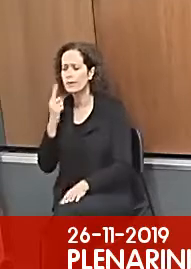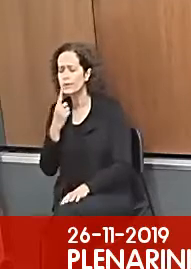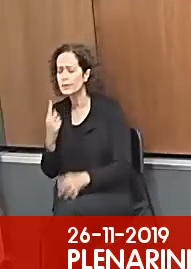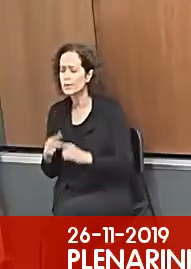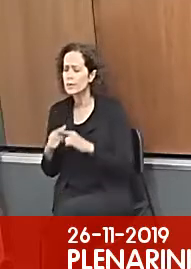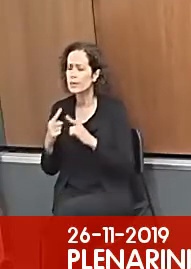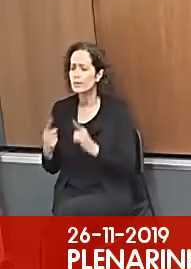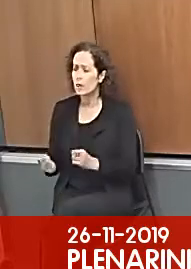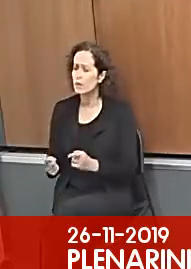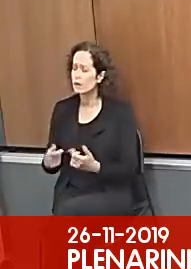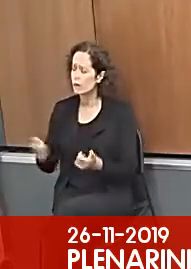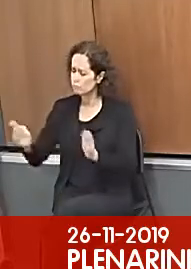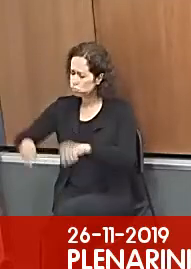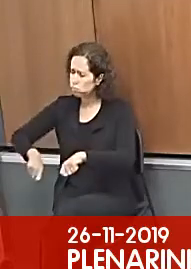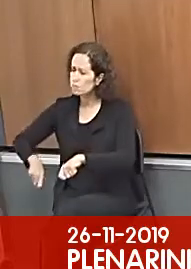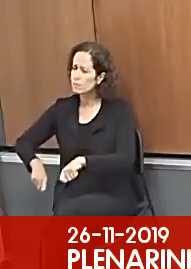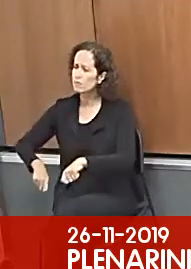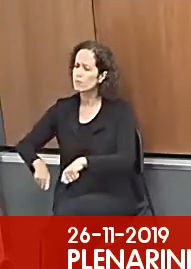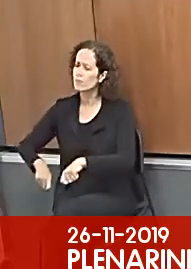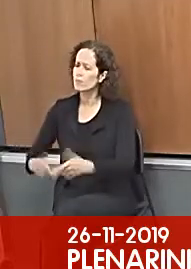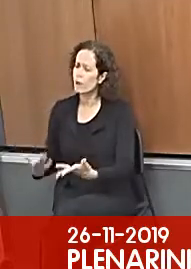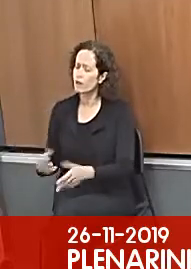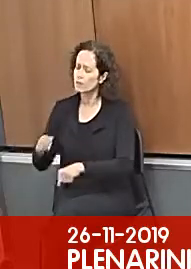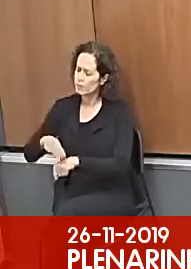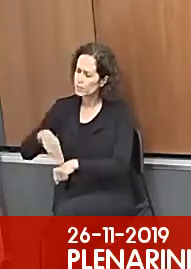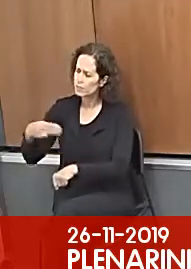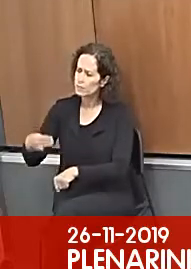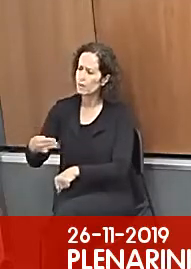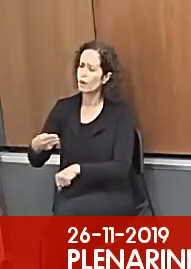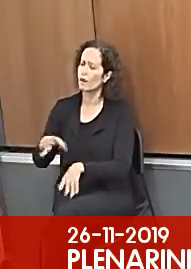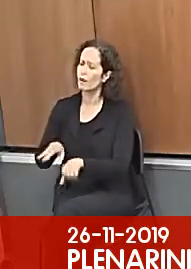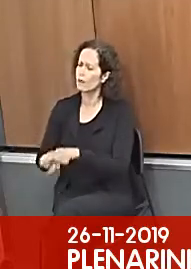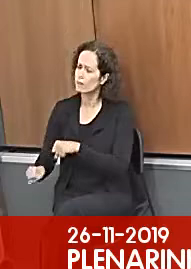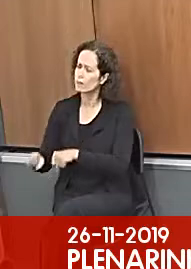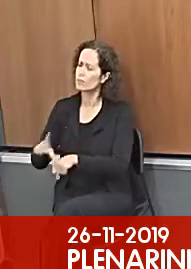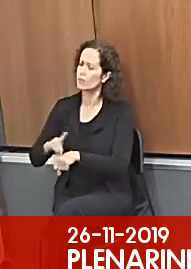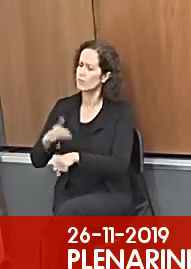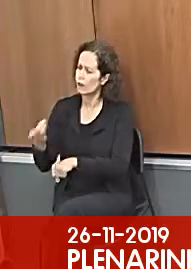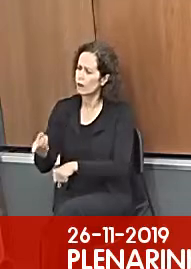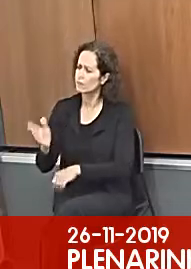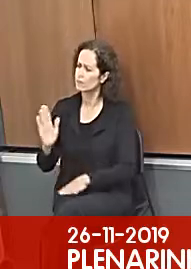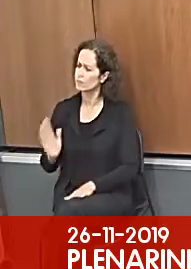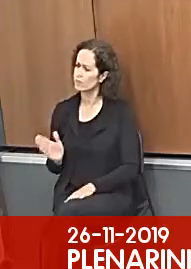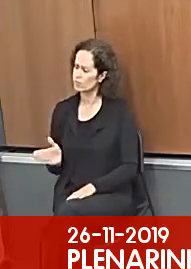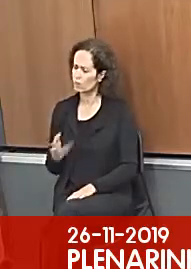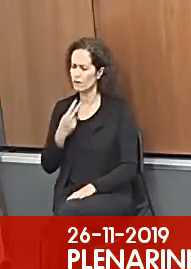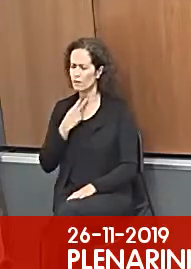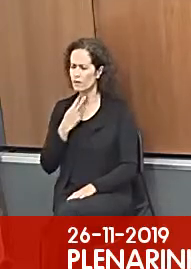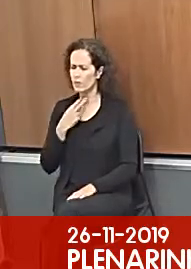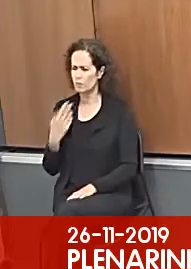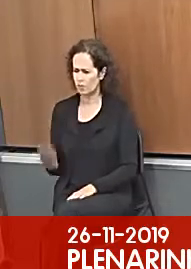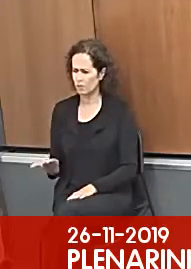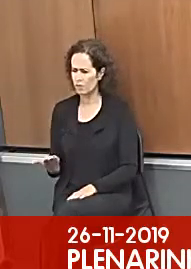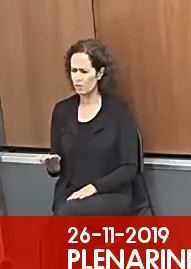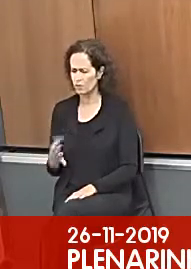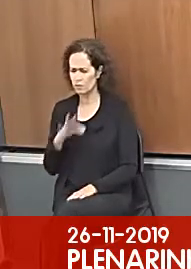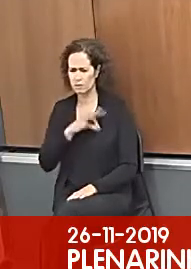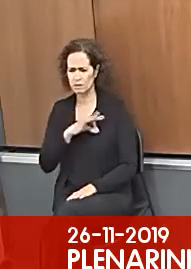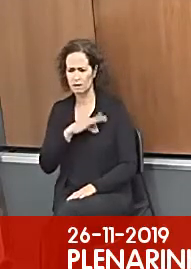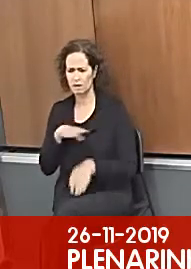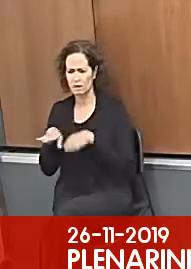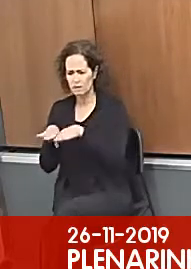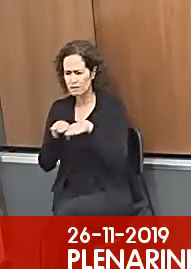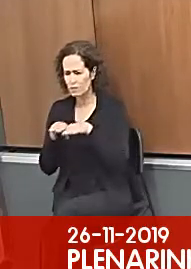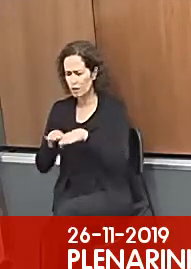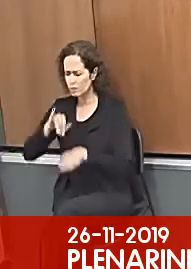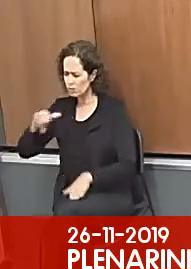é qualificada, tem mestrado, tem doutorado, ela não pode ter o mesmo salário e a